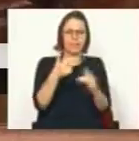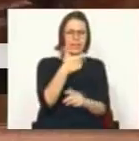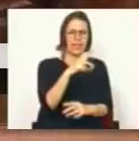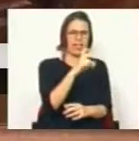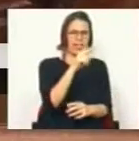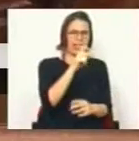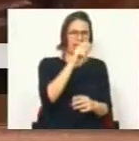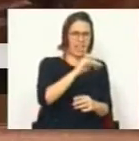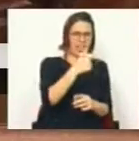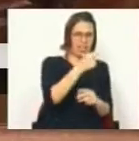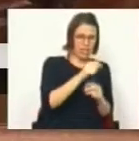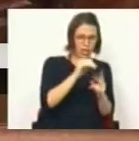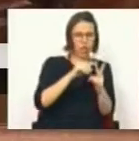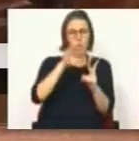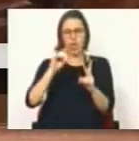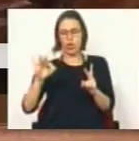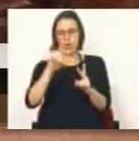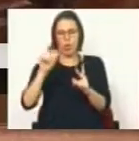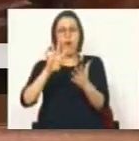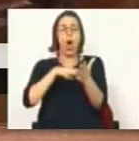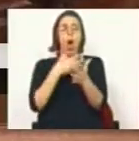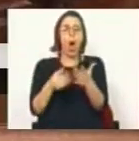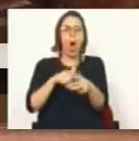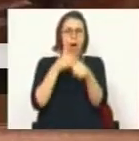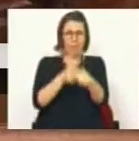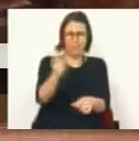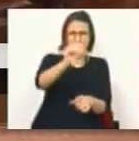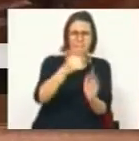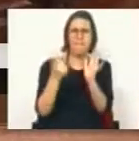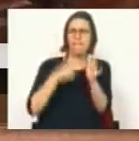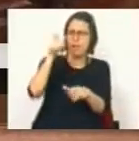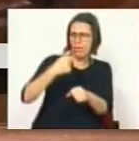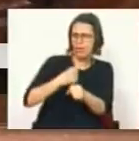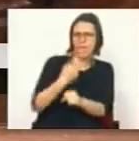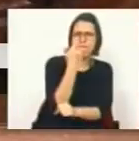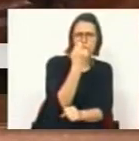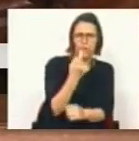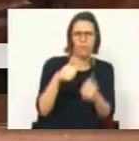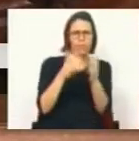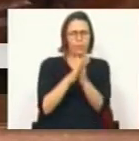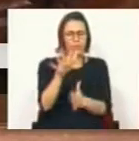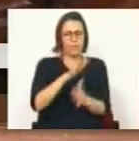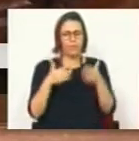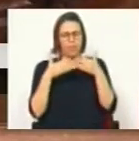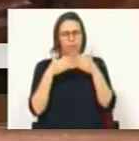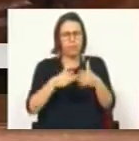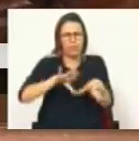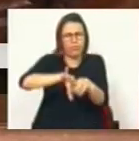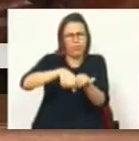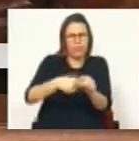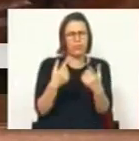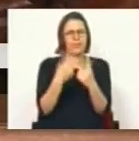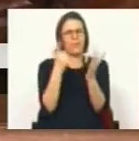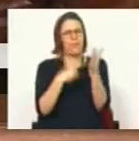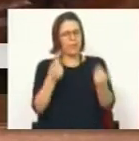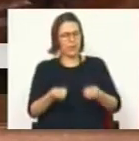Transtejo como na Soflusa. Horários que não são cumpridos, falta de trabalhadores em todas as áreas, navios degradados, falta